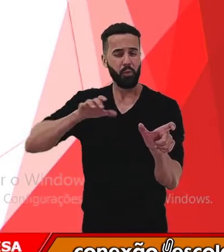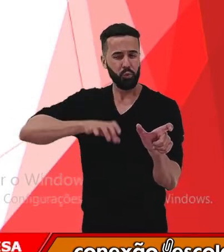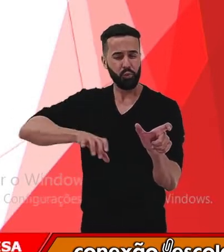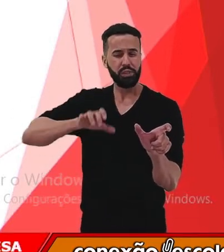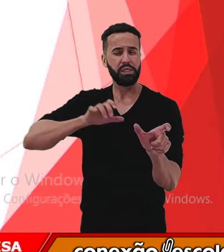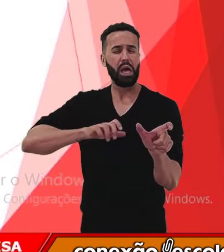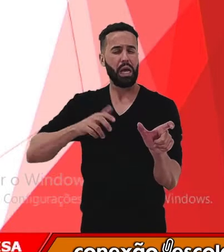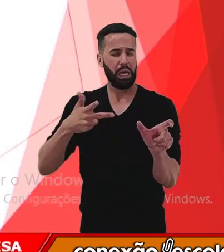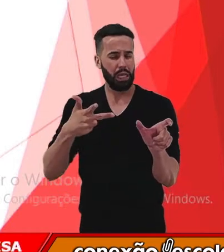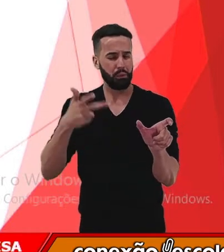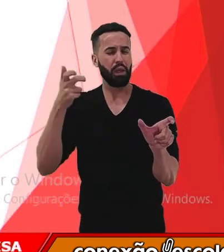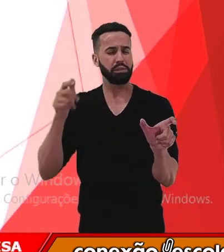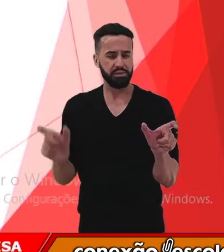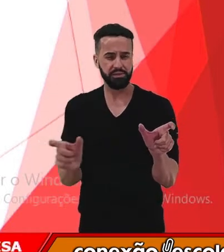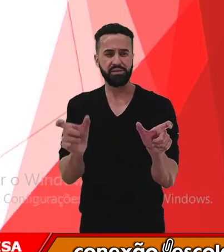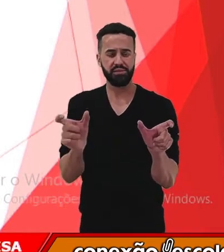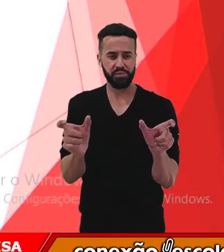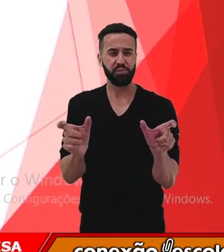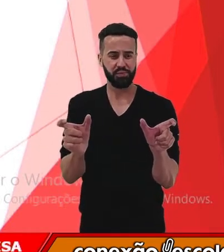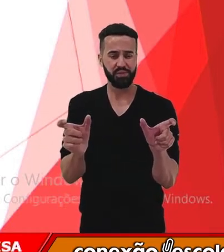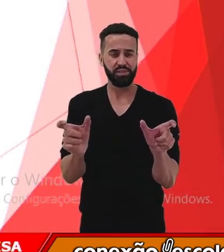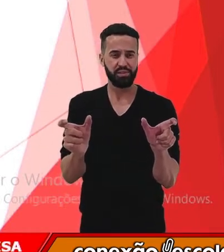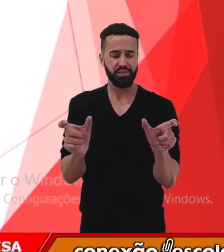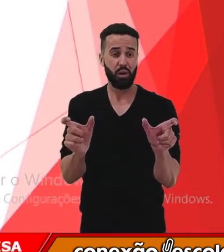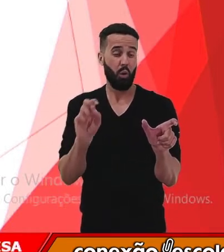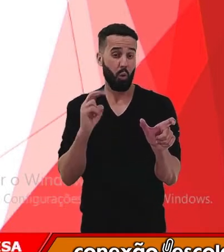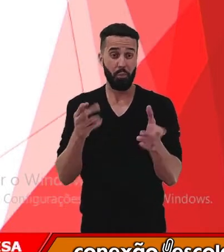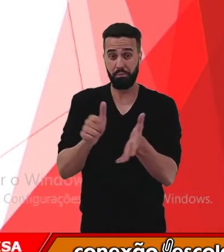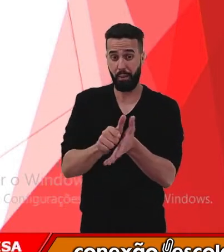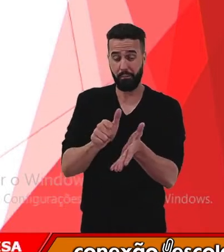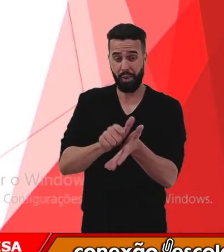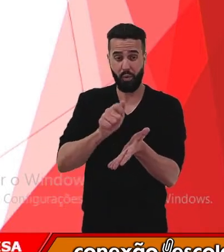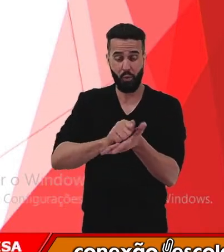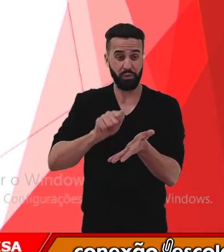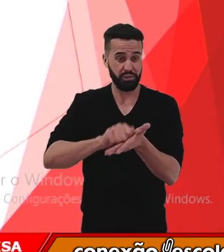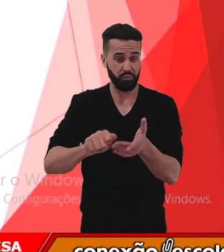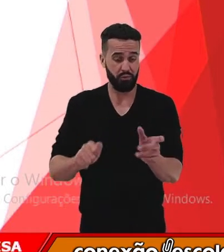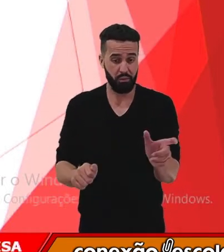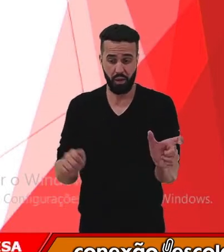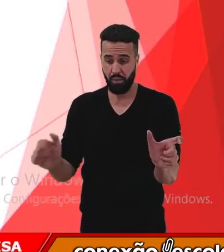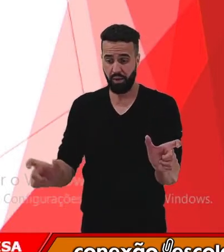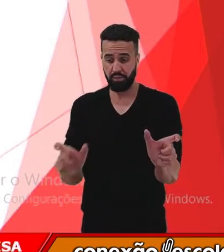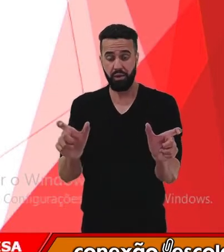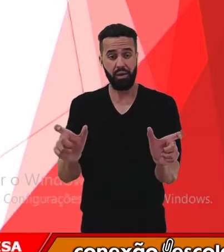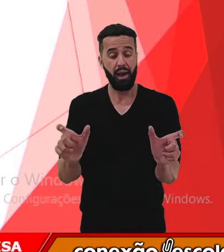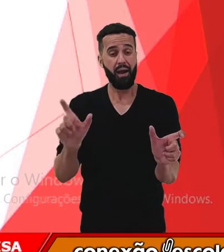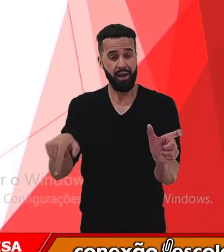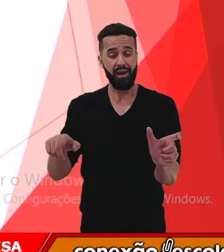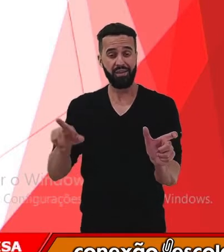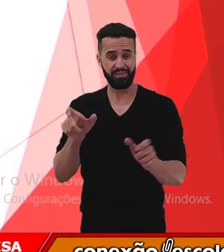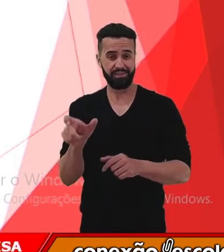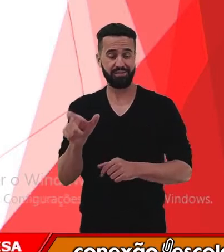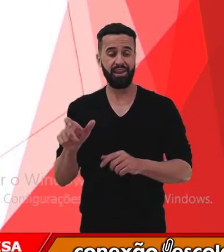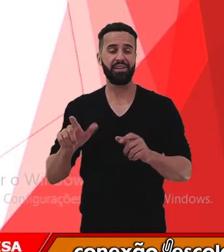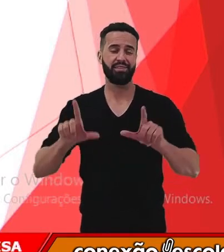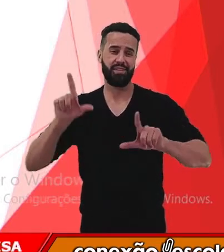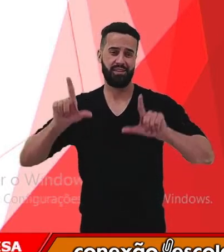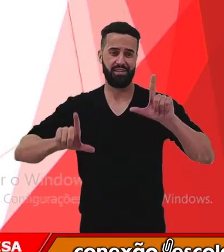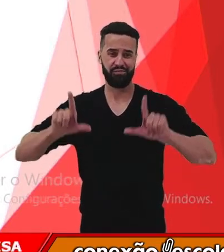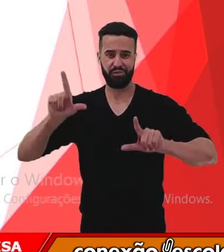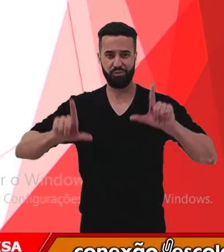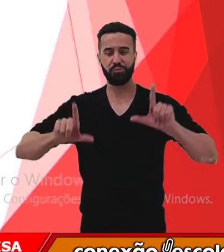essa expressão em um papel, você vai conseguir se lembrar da expressão em português, que é televisão. Então, as